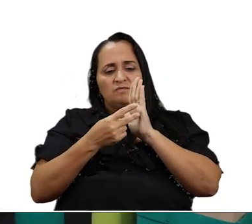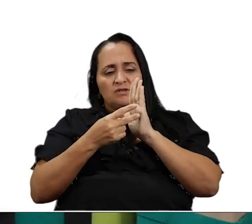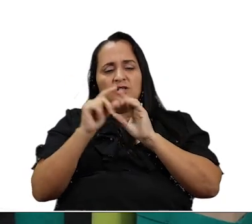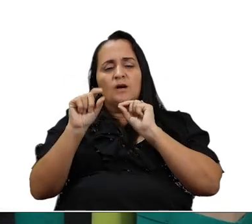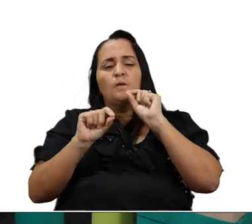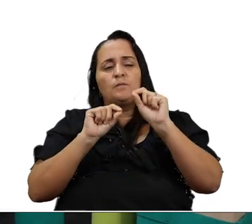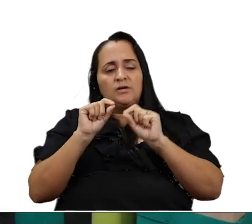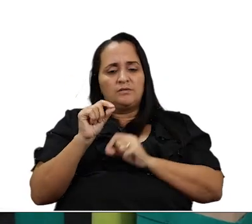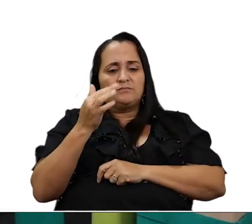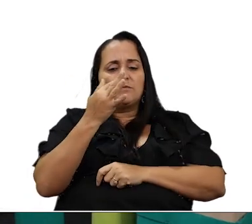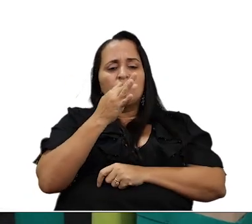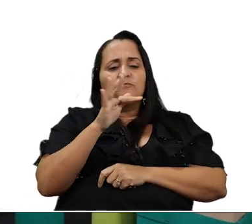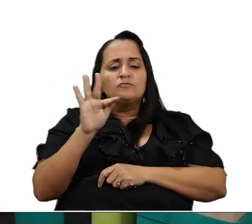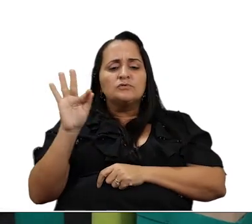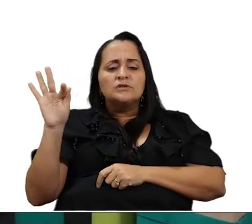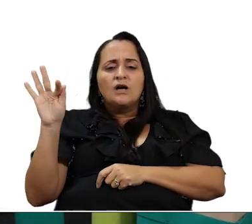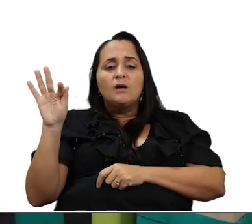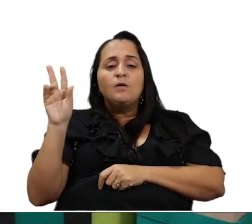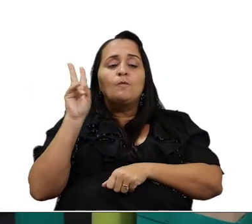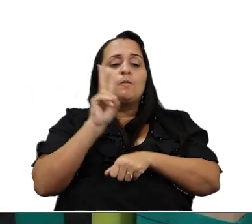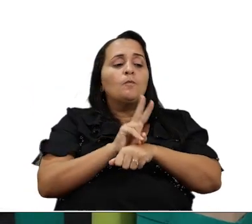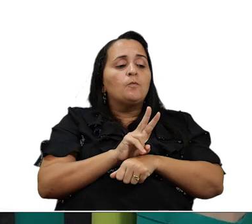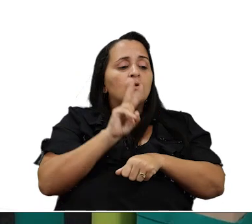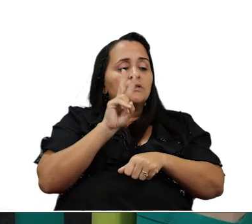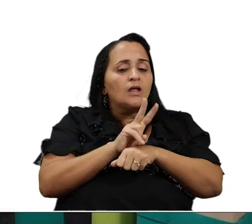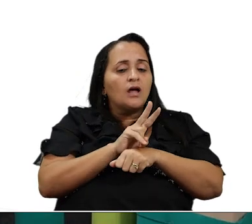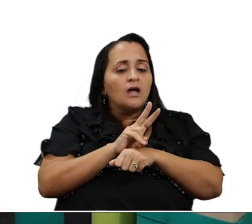função, cuidado ou